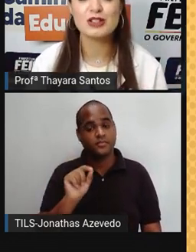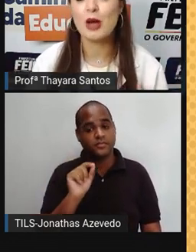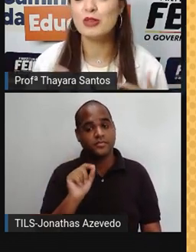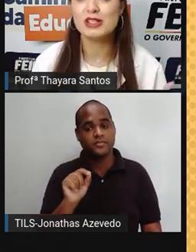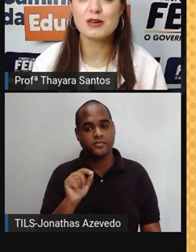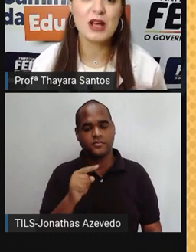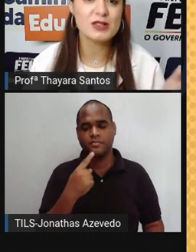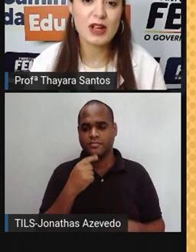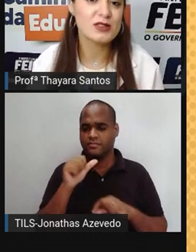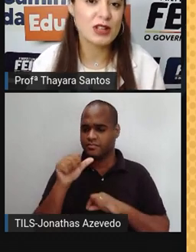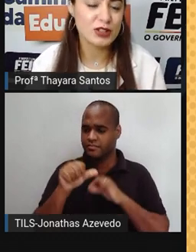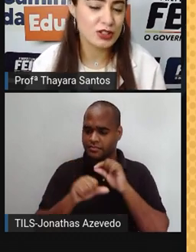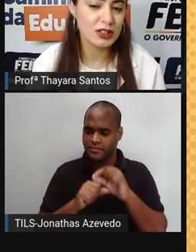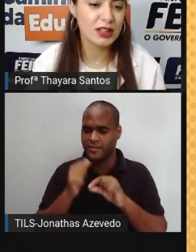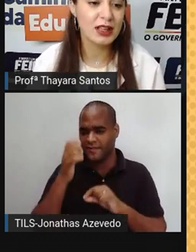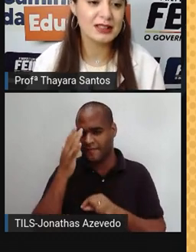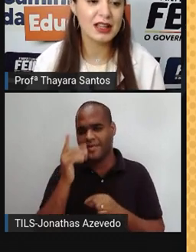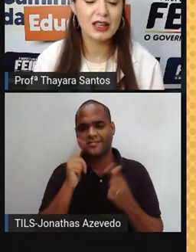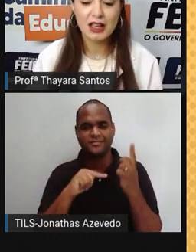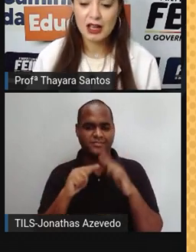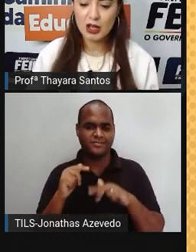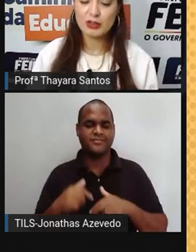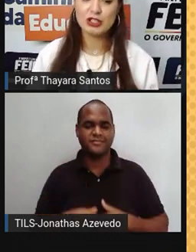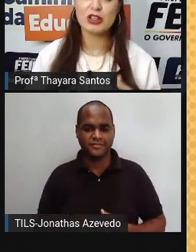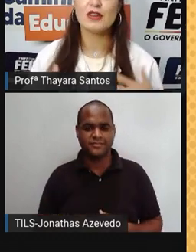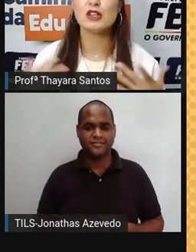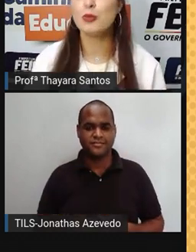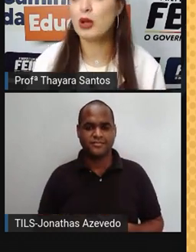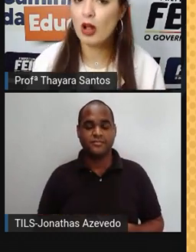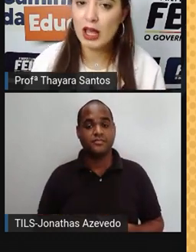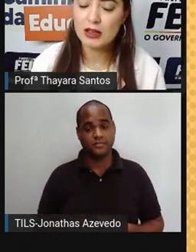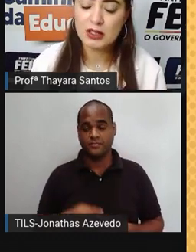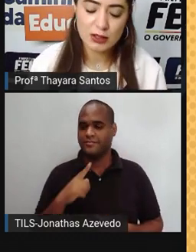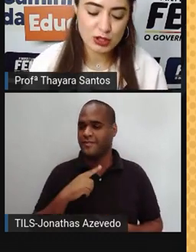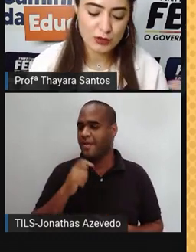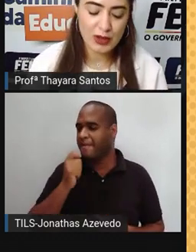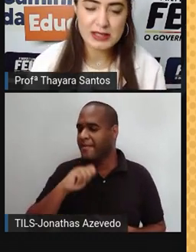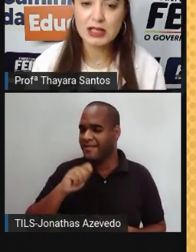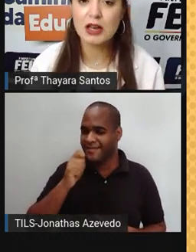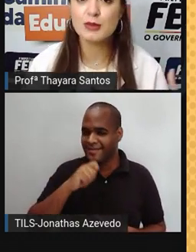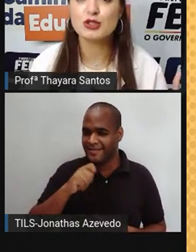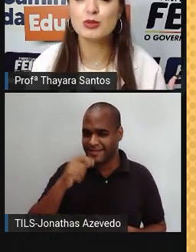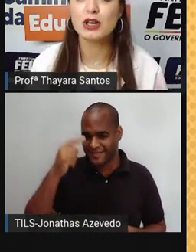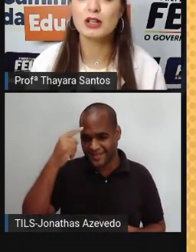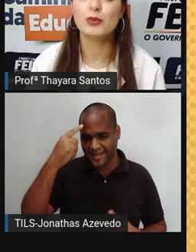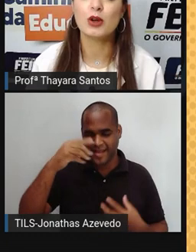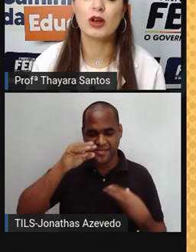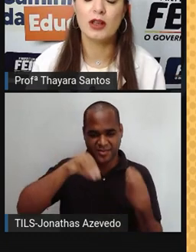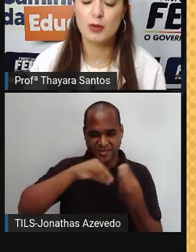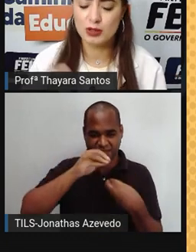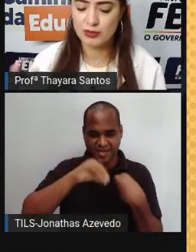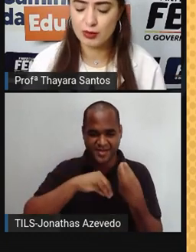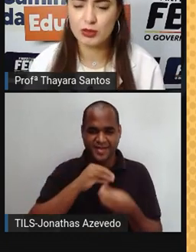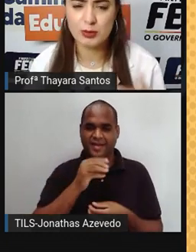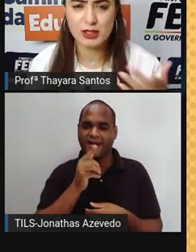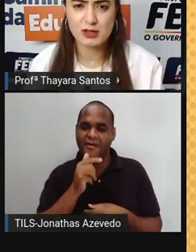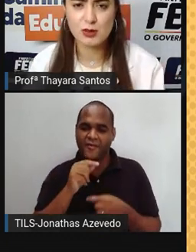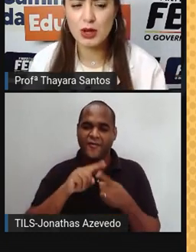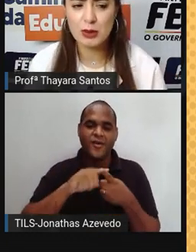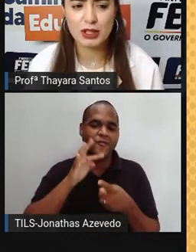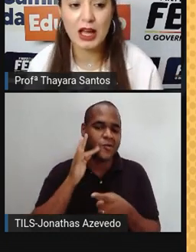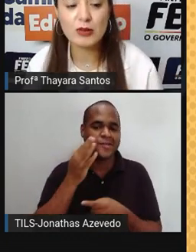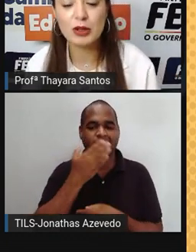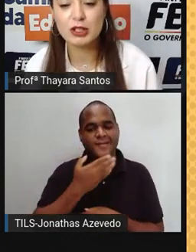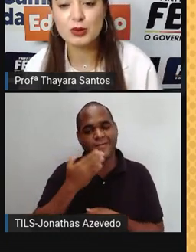solidificação acho que a mudança é mais fácil da gente entender né Aí quando a gente tá fazendo picolé a gente faz aquela mistura colega bota